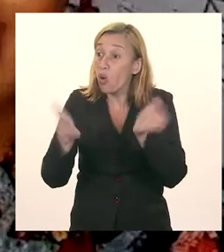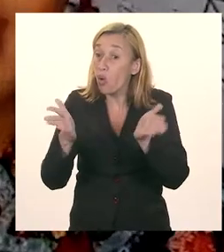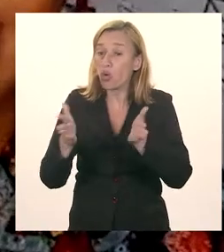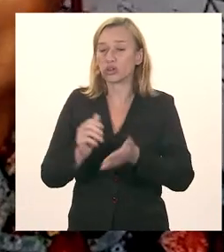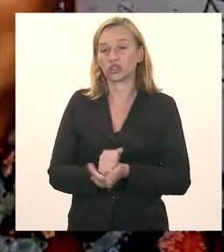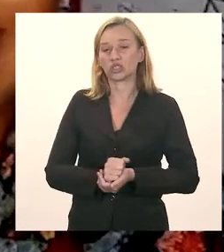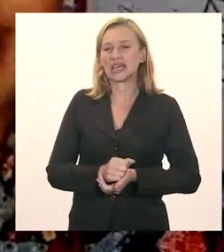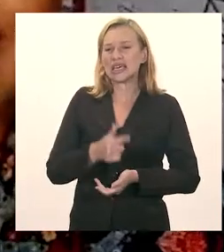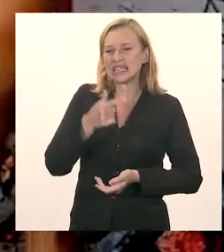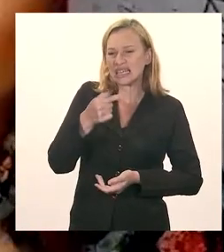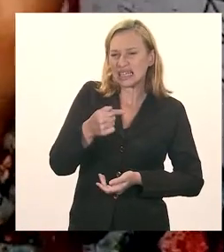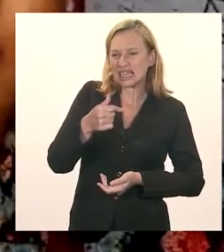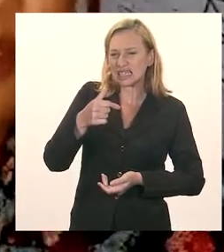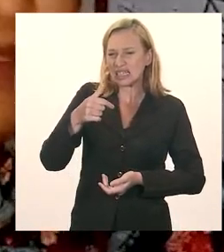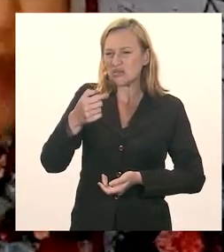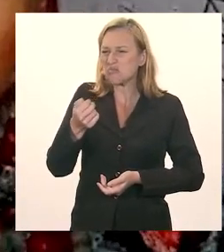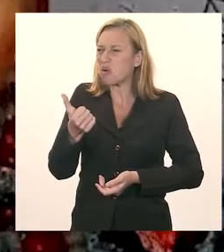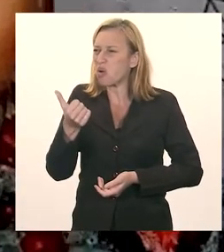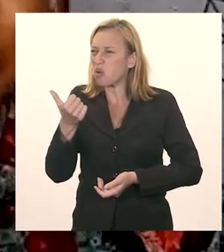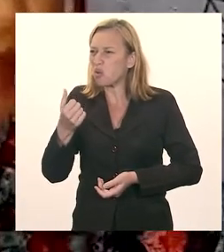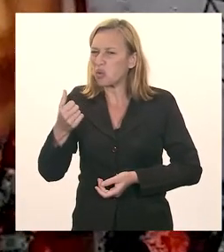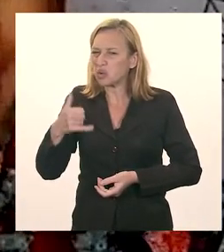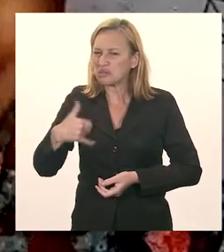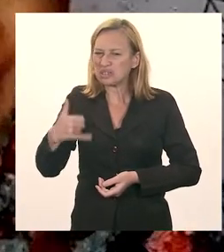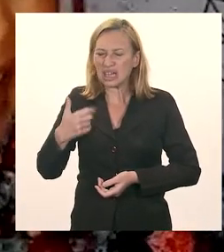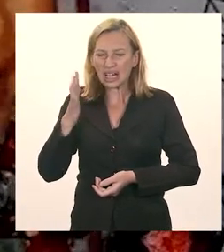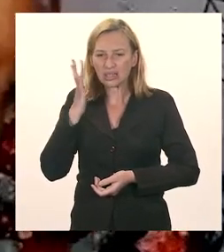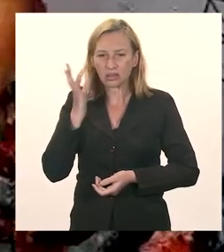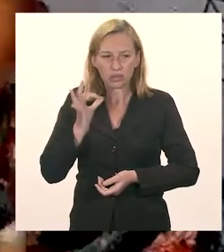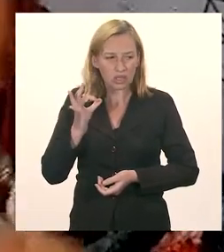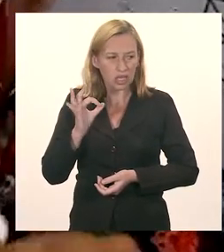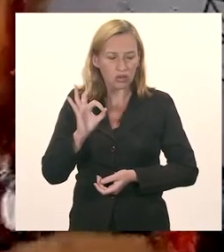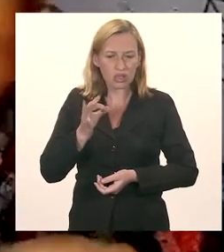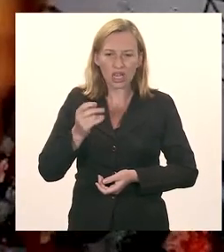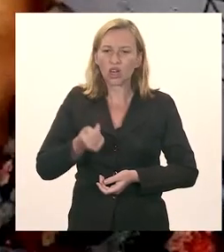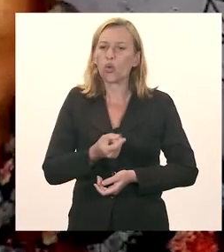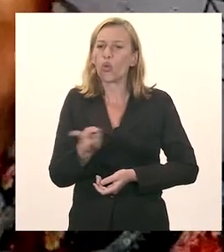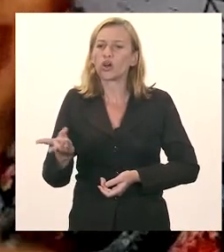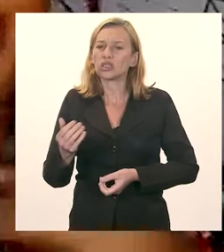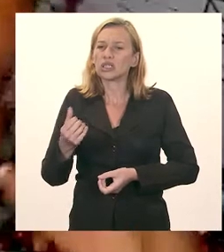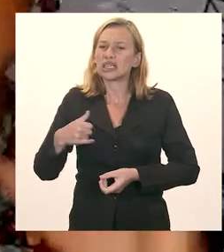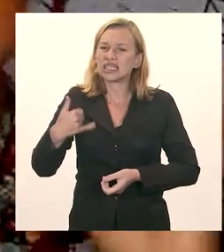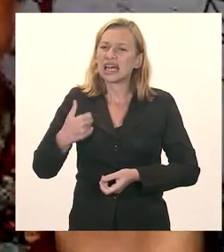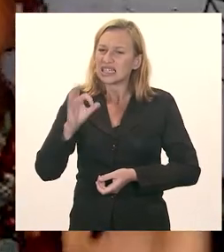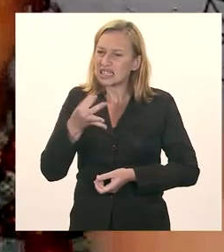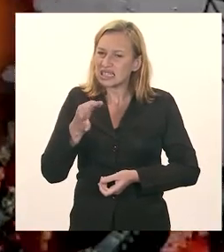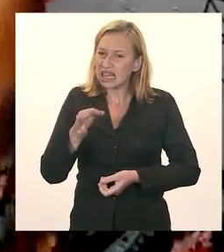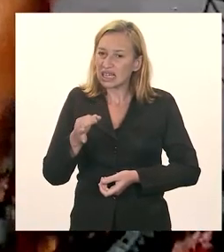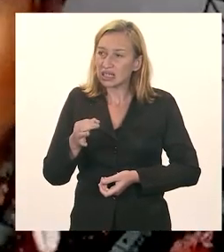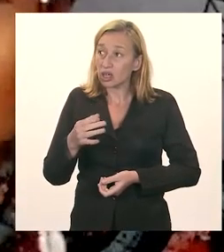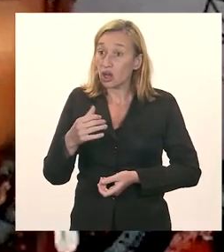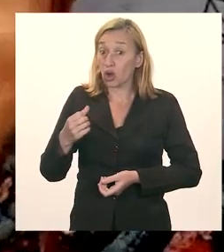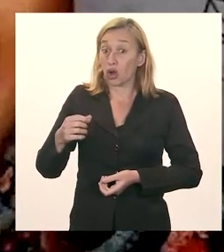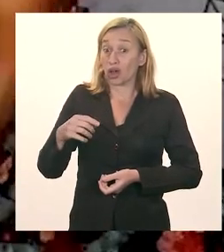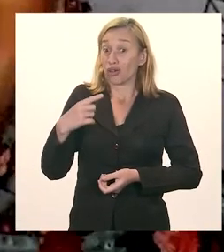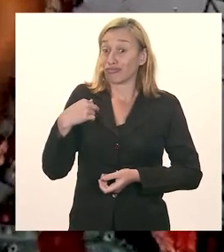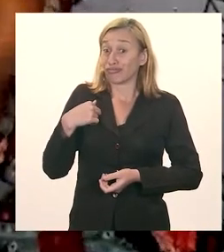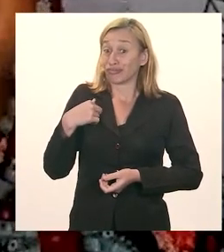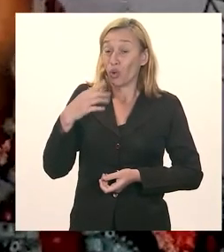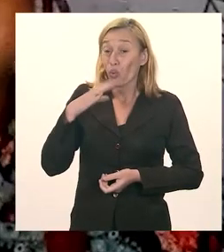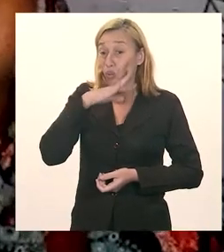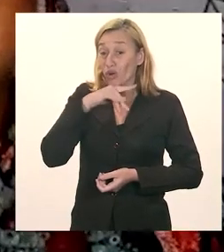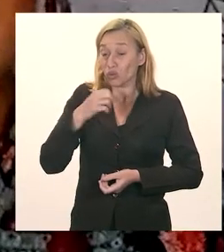Hoje ela Dona Nadine tem 70 e poucos anos. Eu não vou saber lhe dizer ao certo quantos anos ela tem, porque eu não realmente sou péssima com